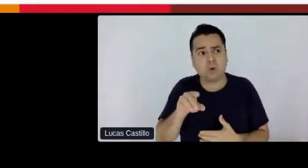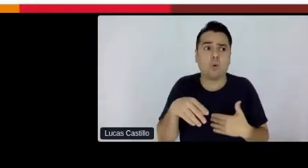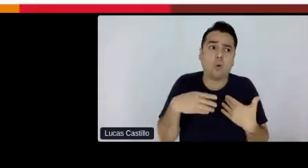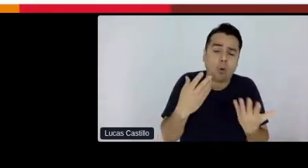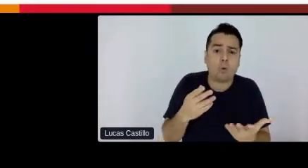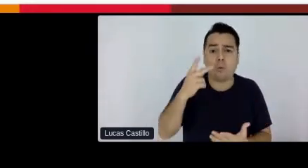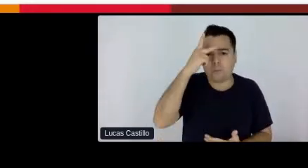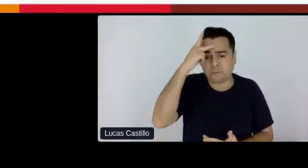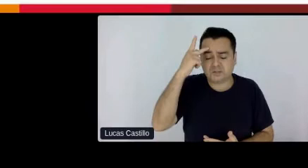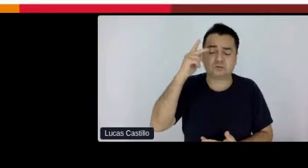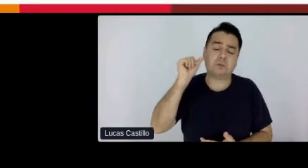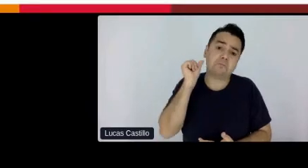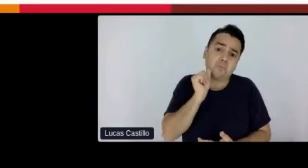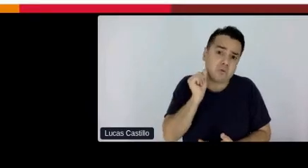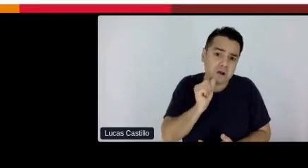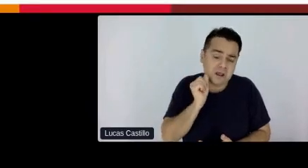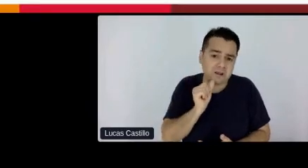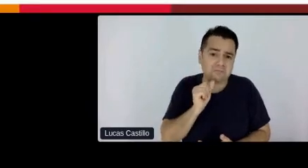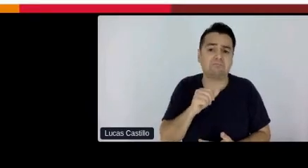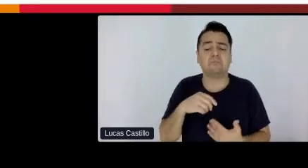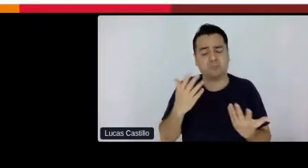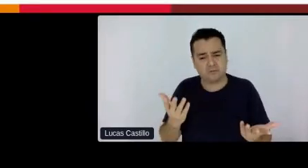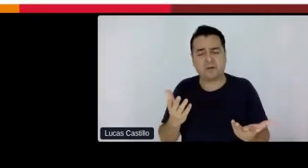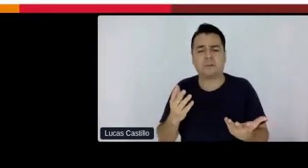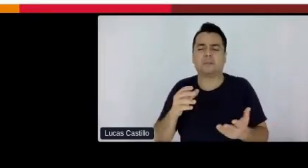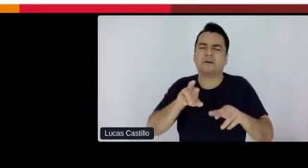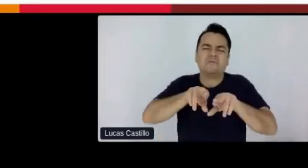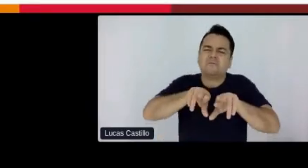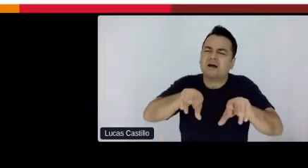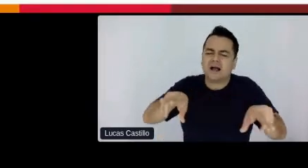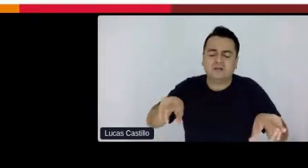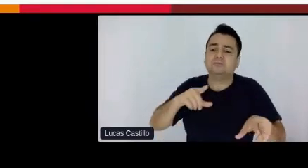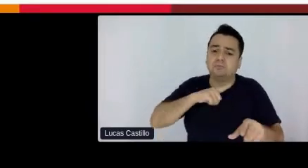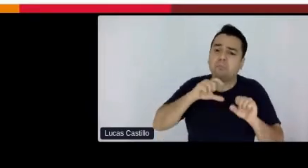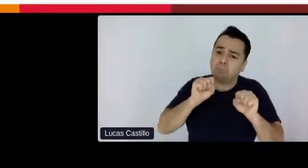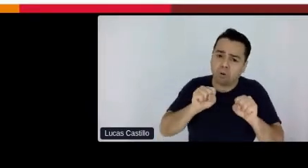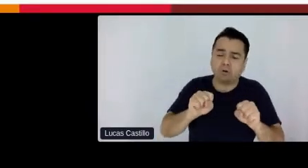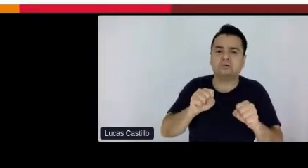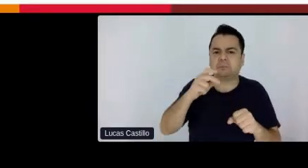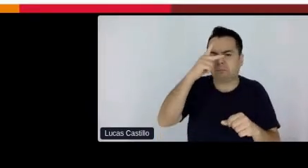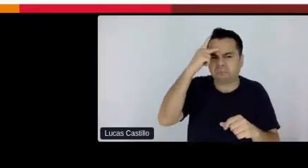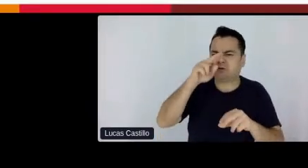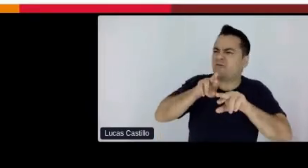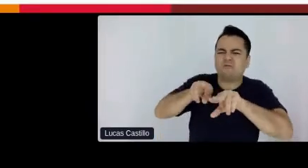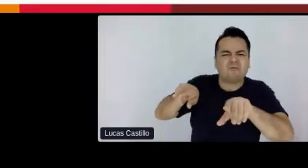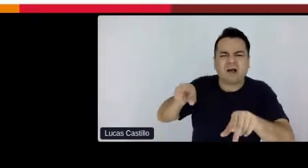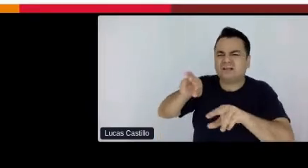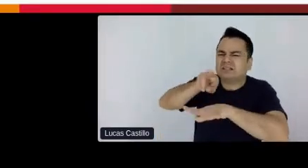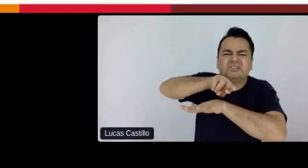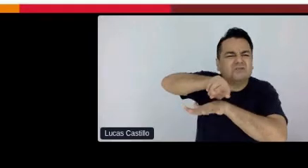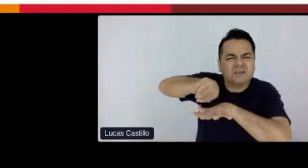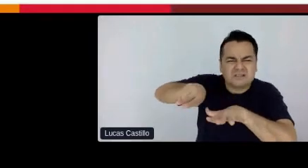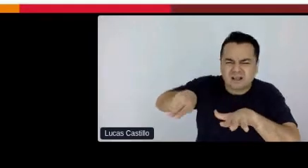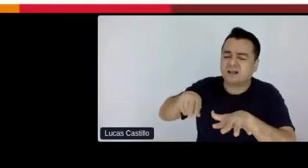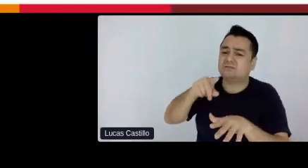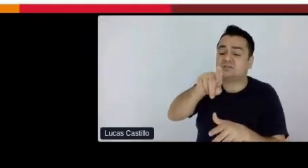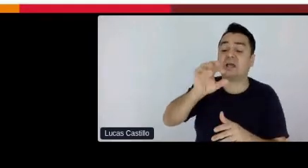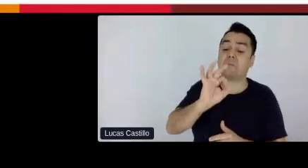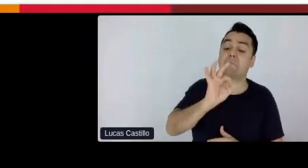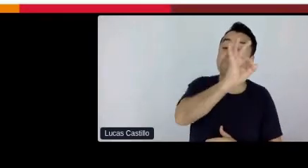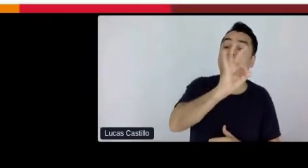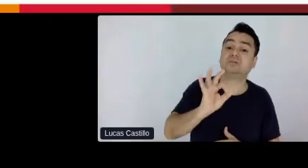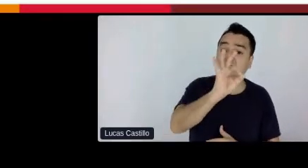para a comunidade LGBTQIA+. Eu vejo algumas iniciativas para pessoas trans também, muito no LinkedIn que está acontecendo em